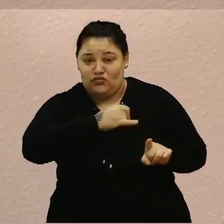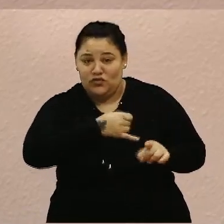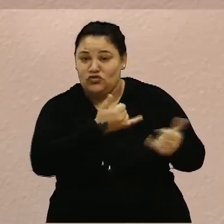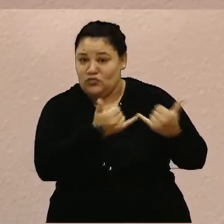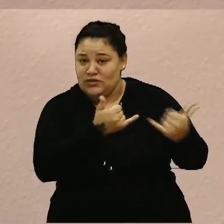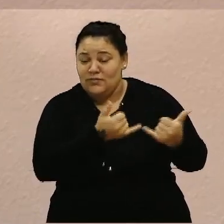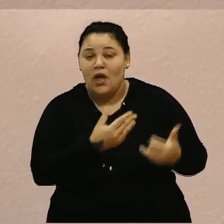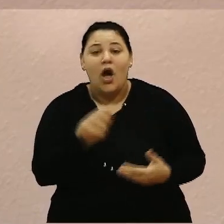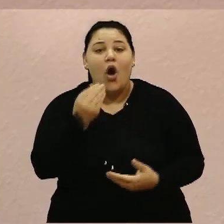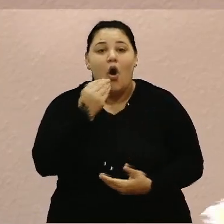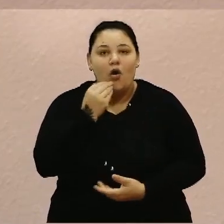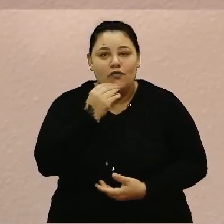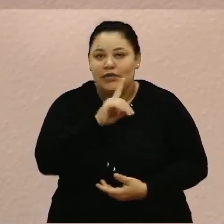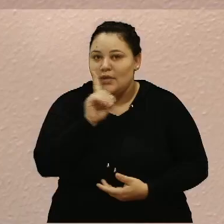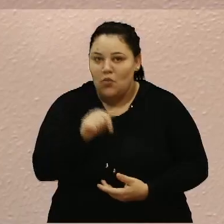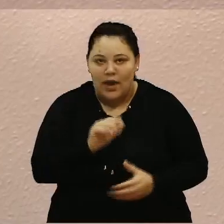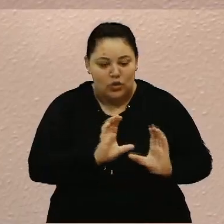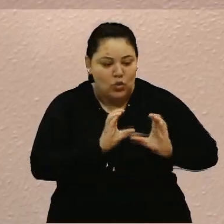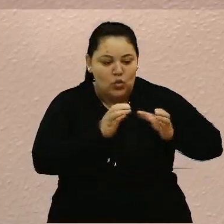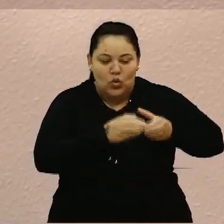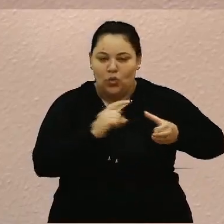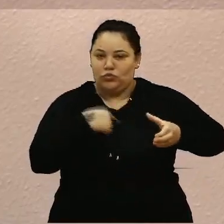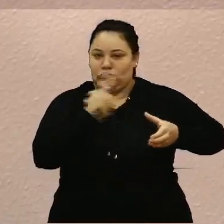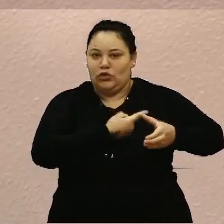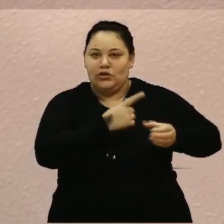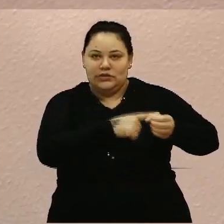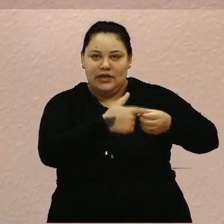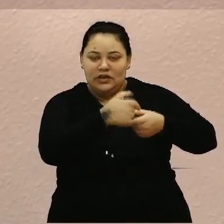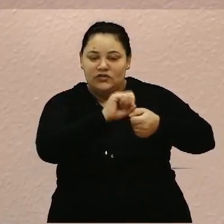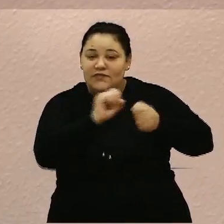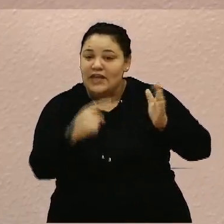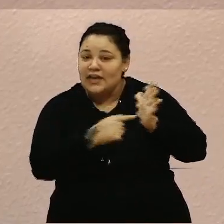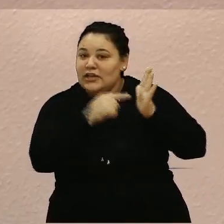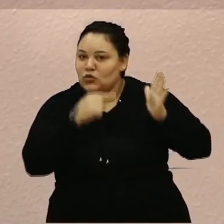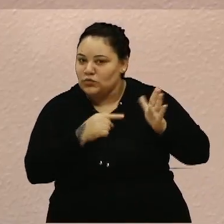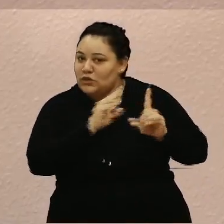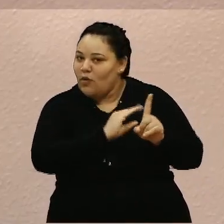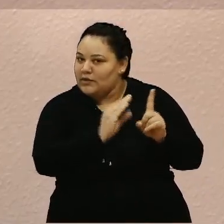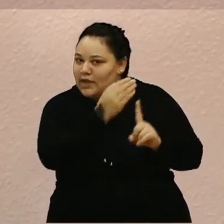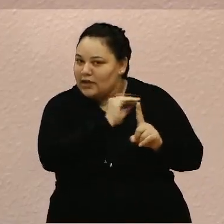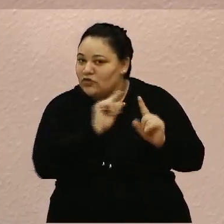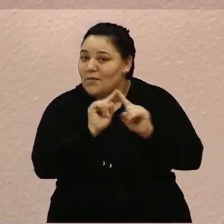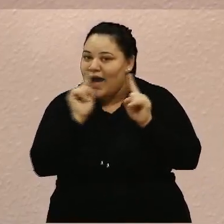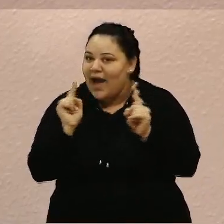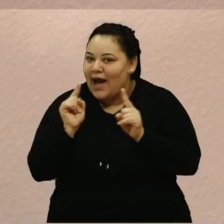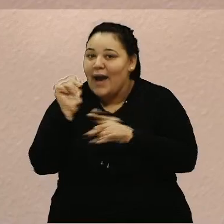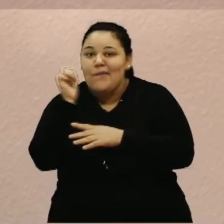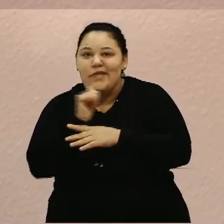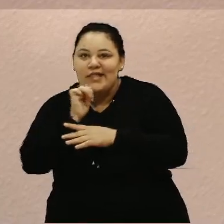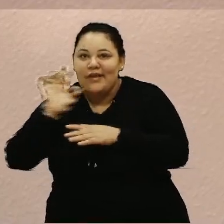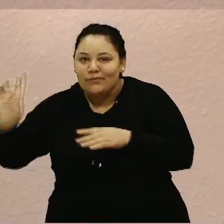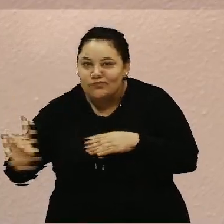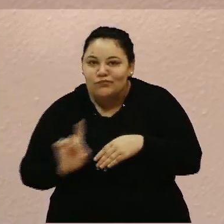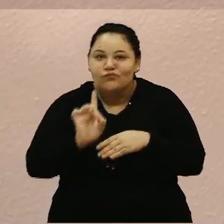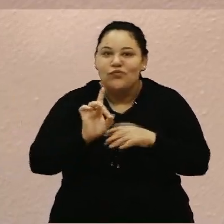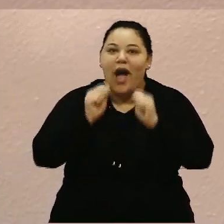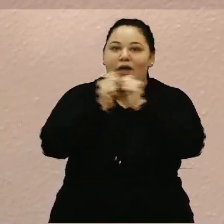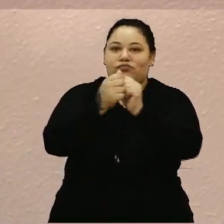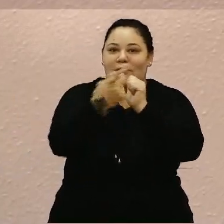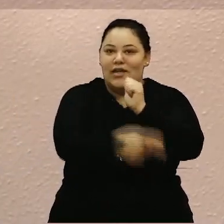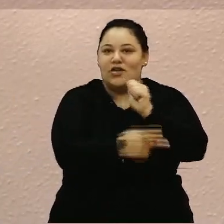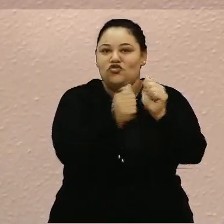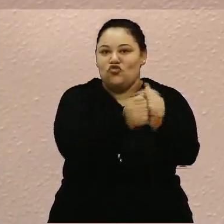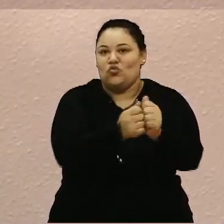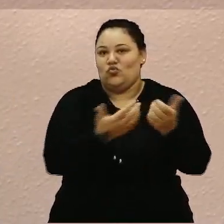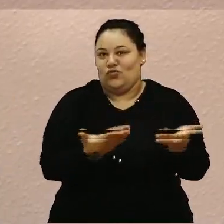não foram as gurias do time da nossa cidade que denunciaram o assédio, mas foram as meninas que vieram jogar com esse time. Então é muito